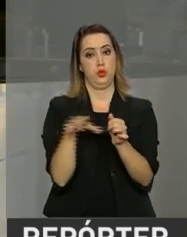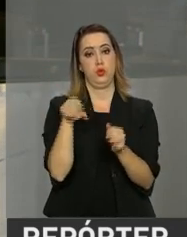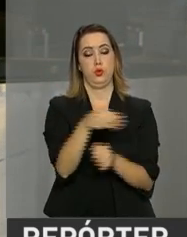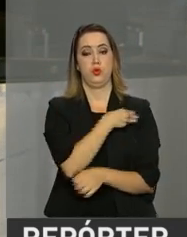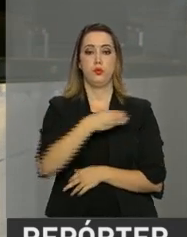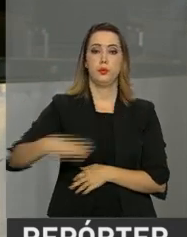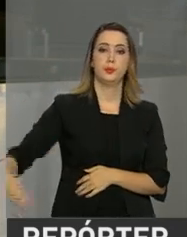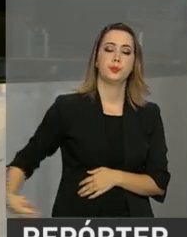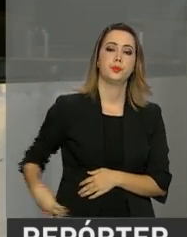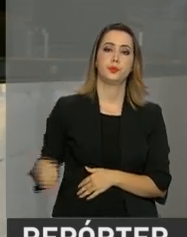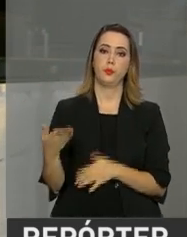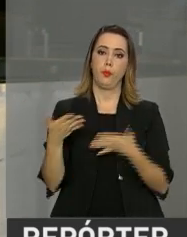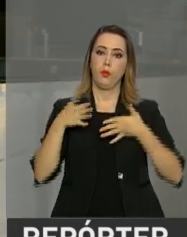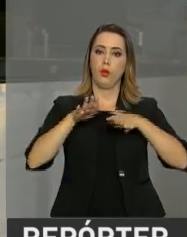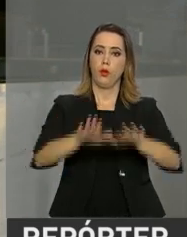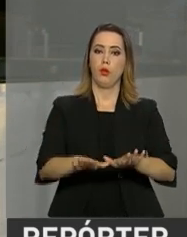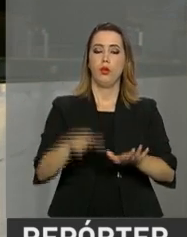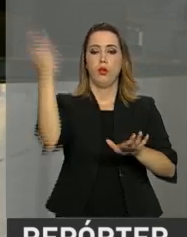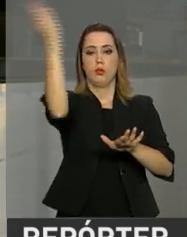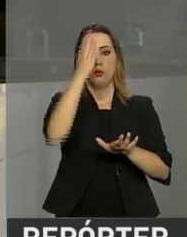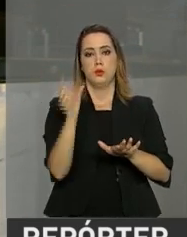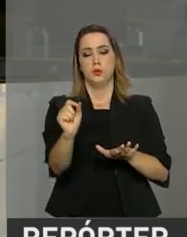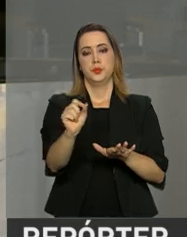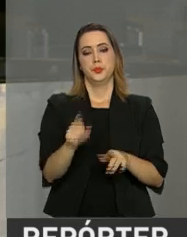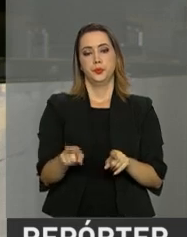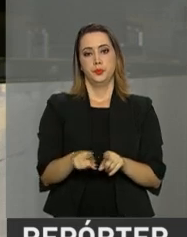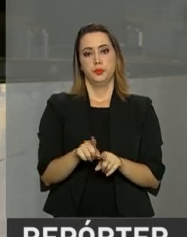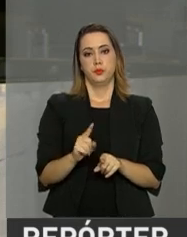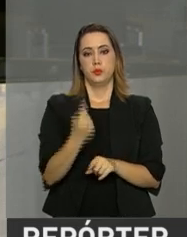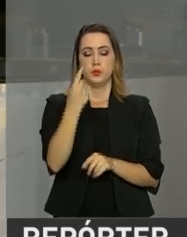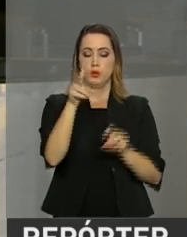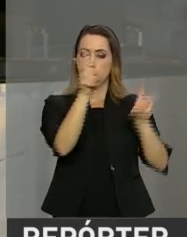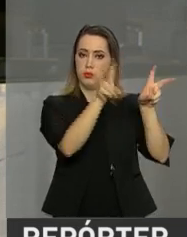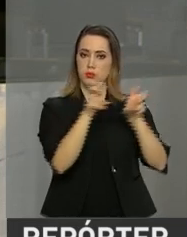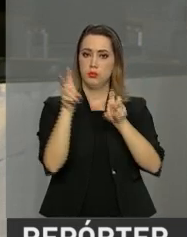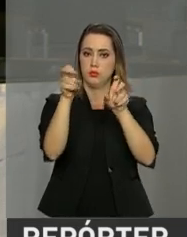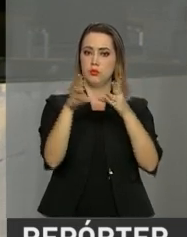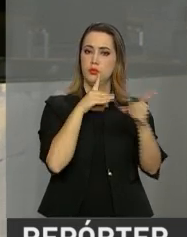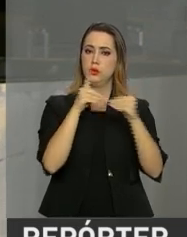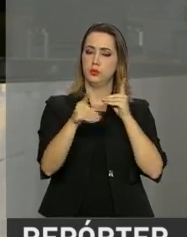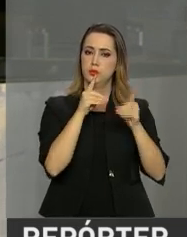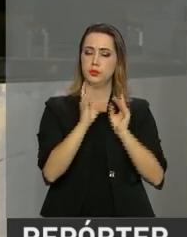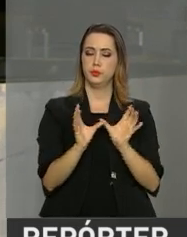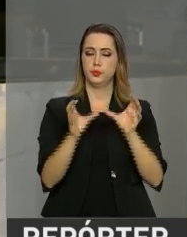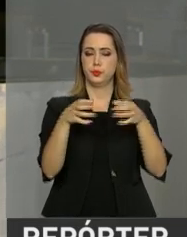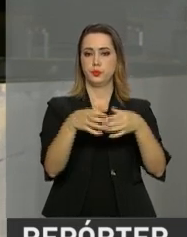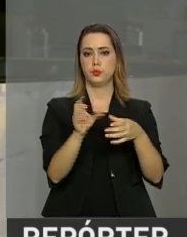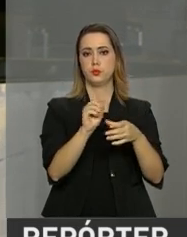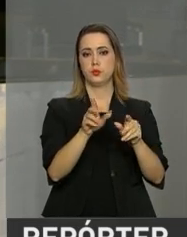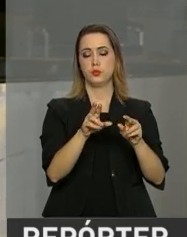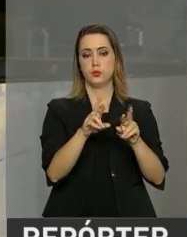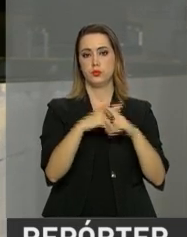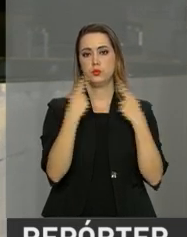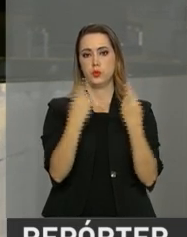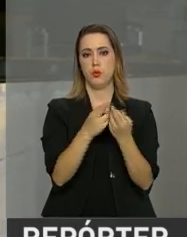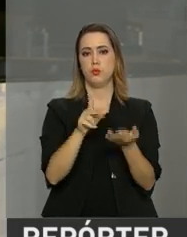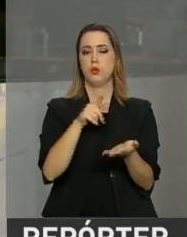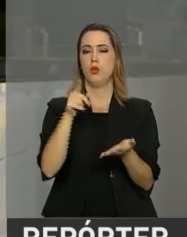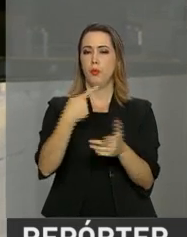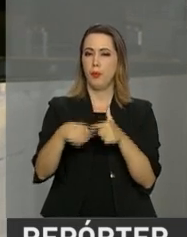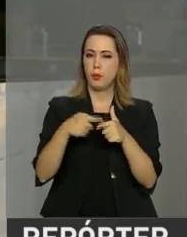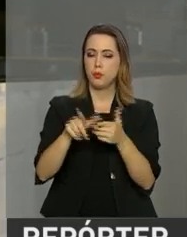ministro da integração nacional Élder Barbalho um dos assuntos que vão ser discutidos no encontro é a seca na